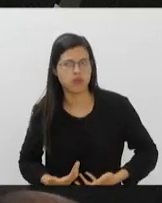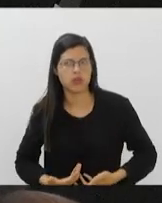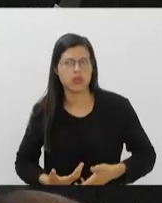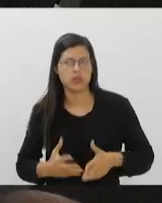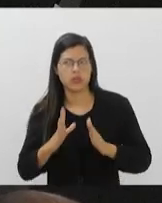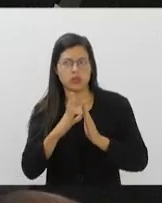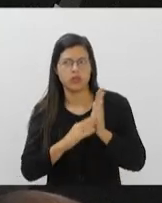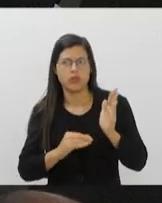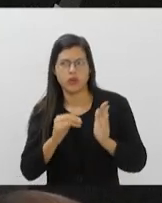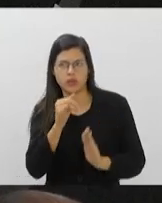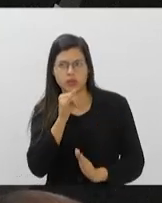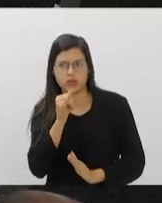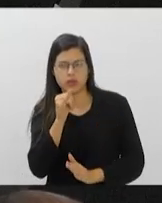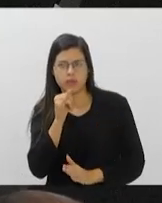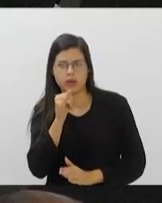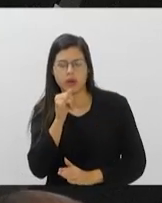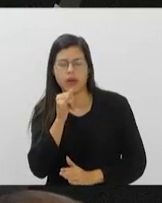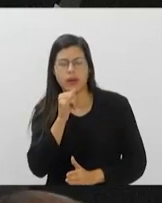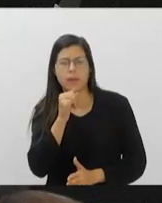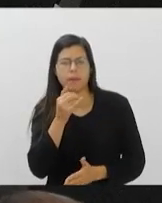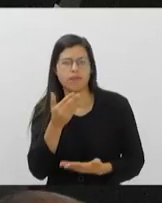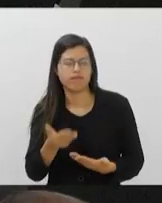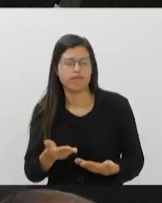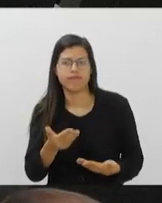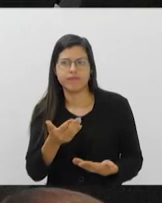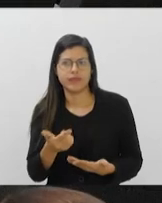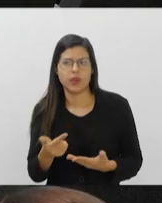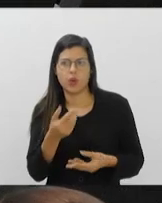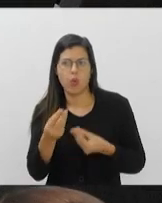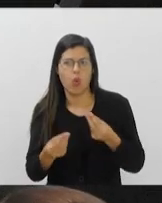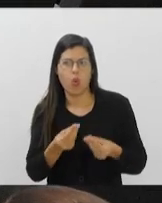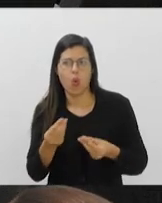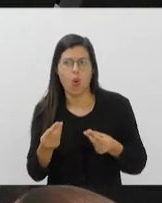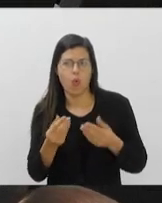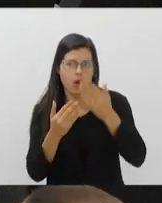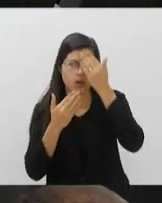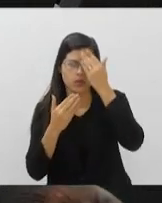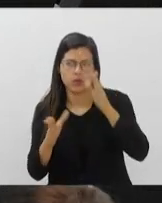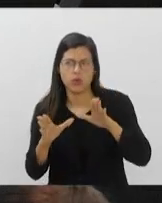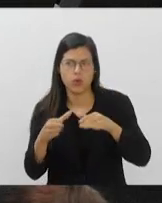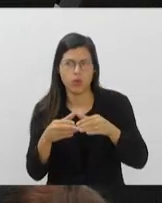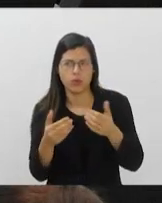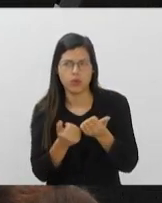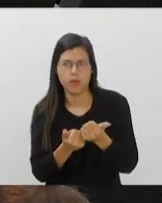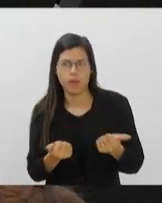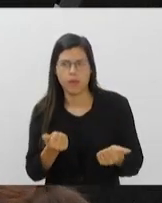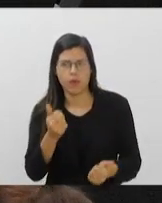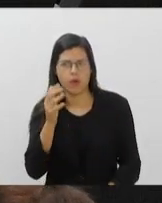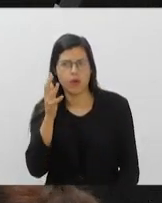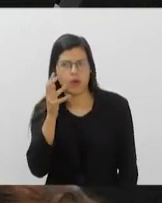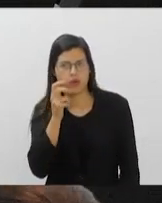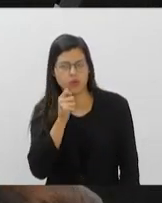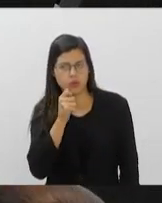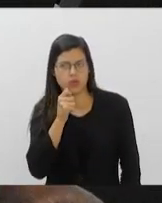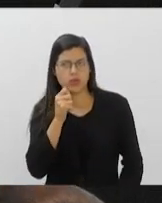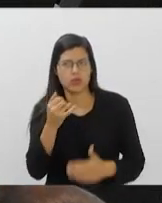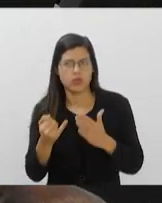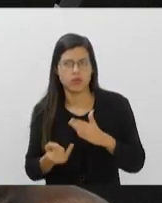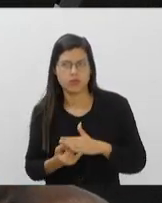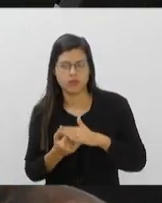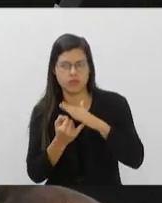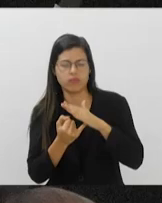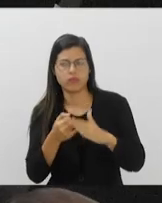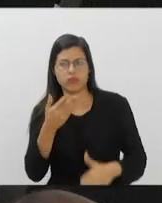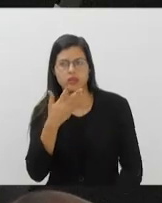e tem palavras para agradecer os grupos de apoio a adoção é essa institucionalização de crianças que